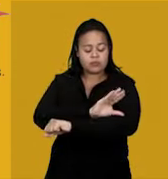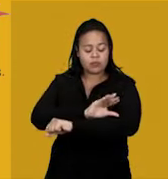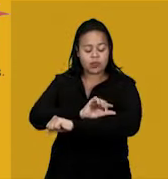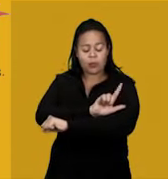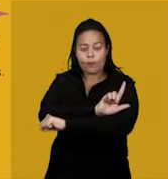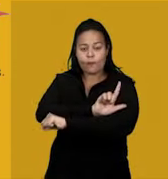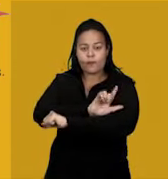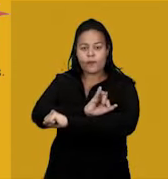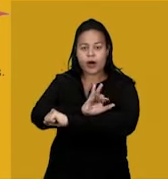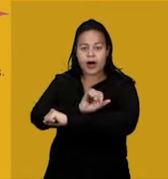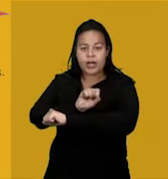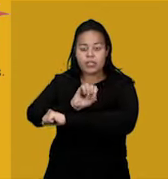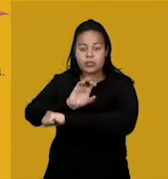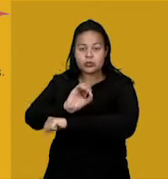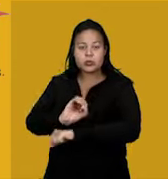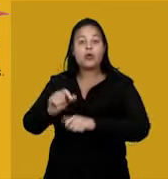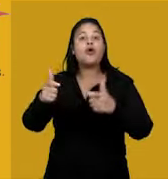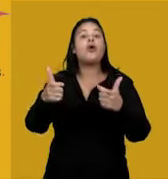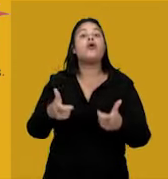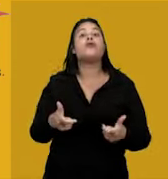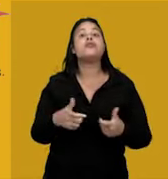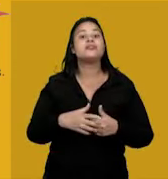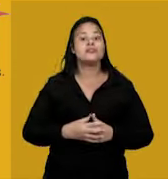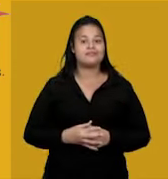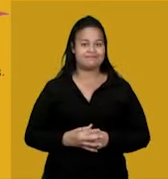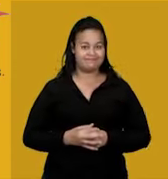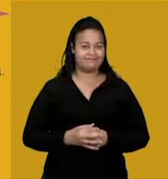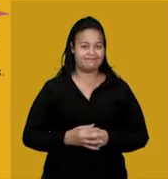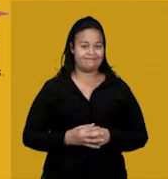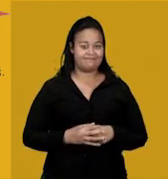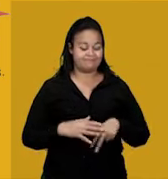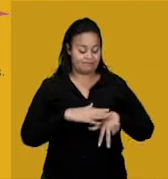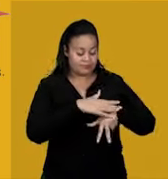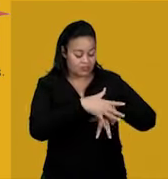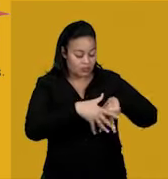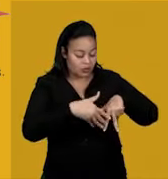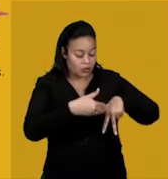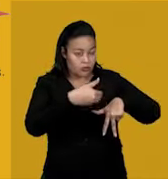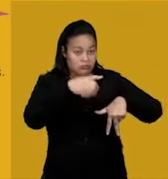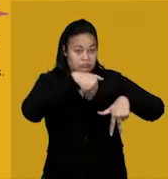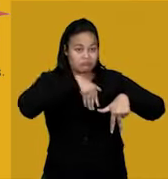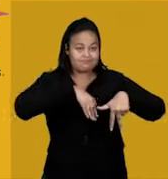Ele é encontrado onde? Em órgãos internos.